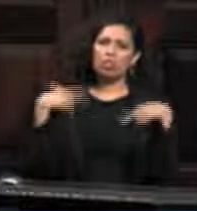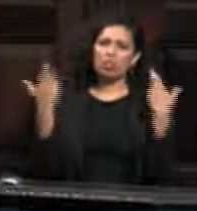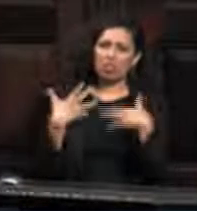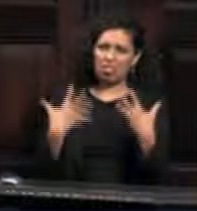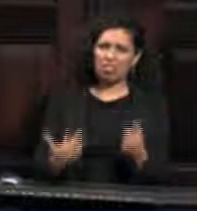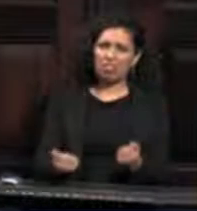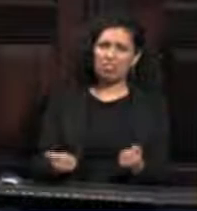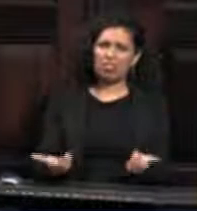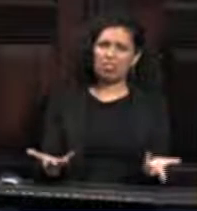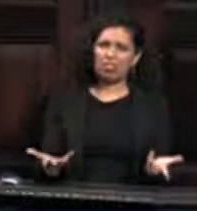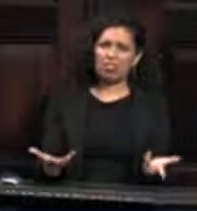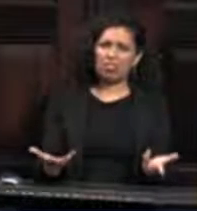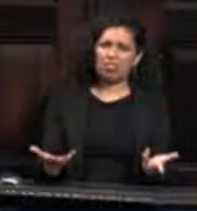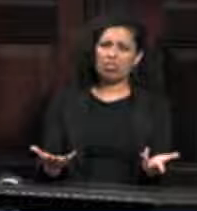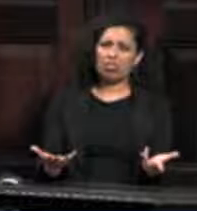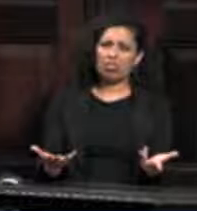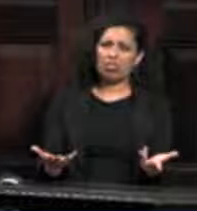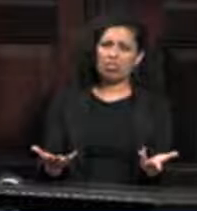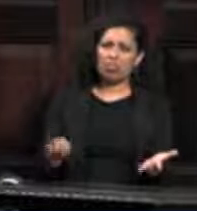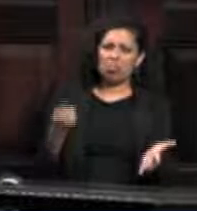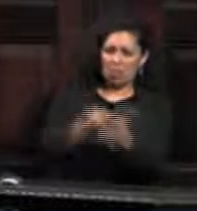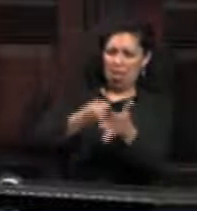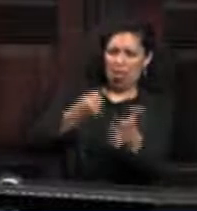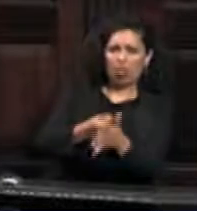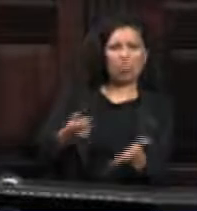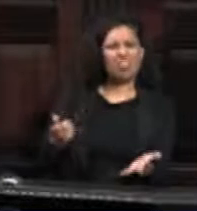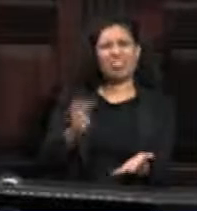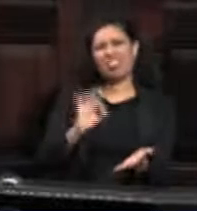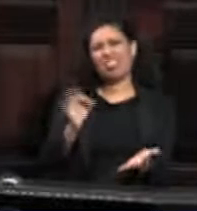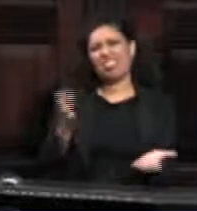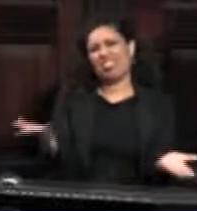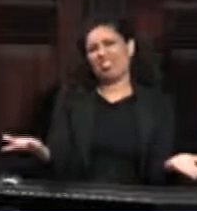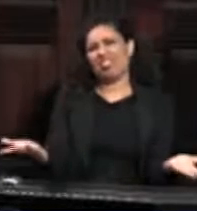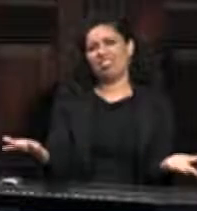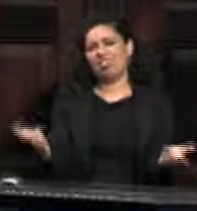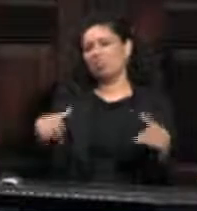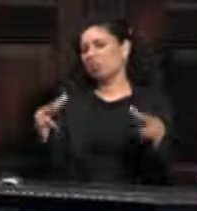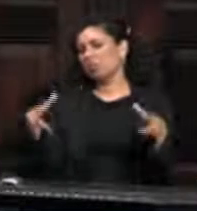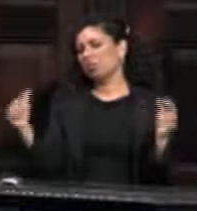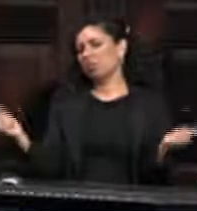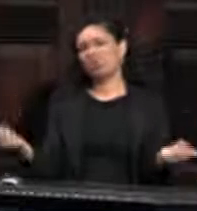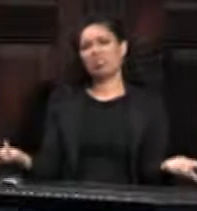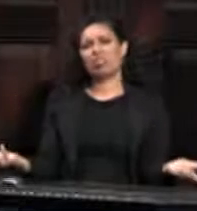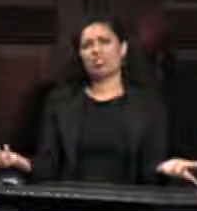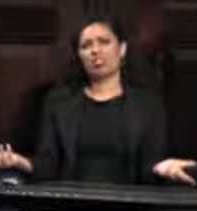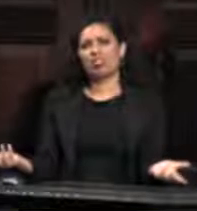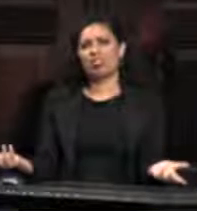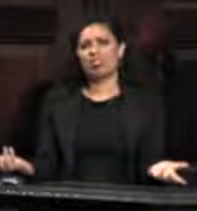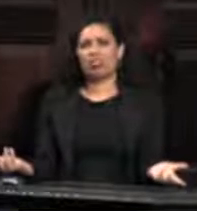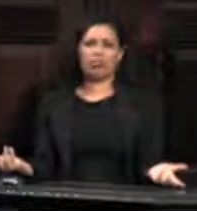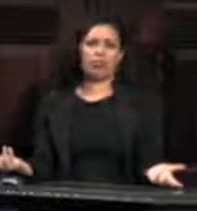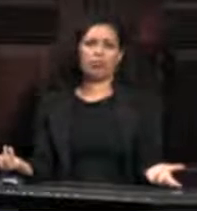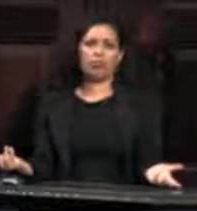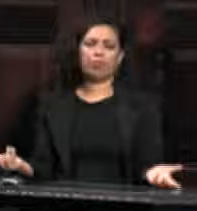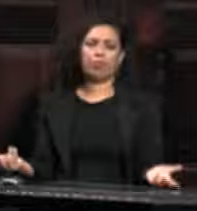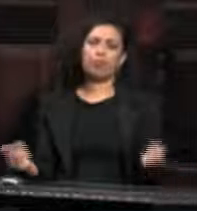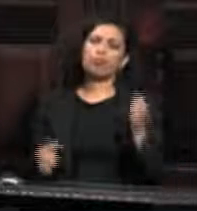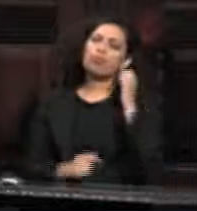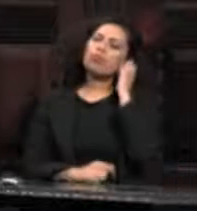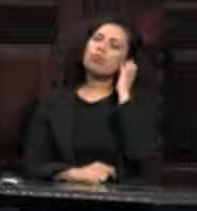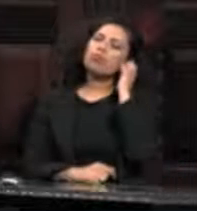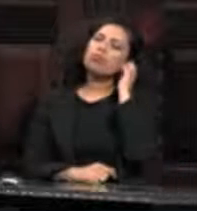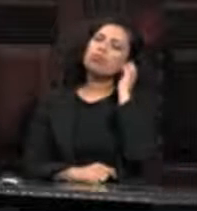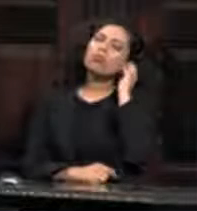permitir que uma determinada parte seja agredida na hora de expor a sua